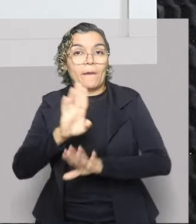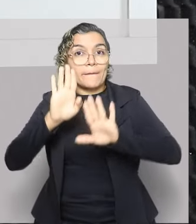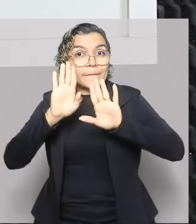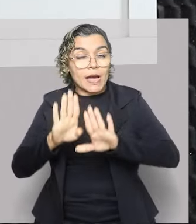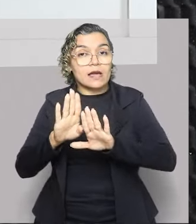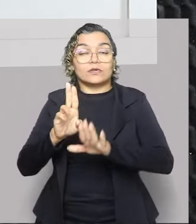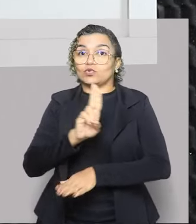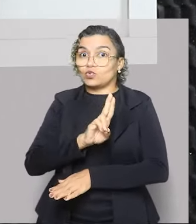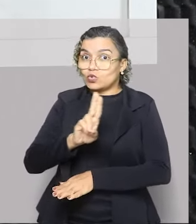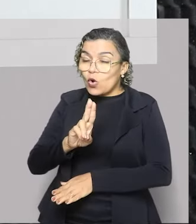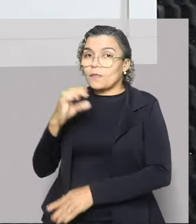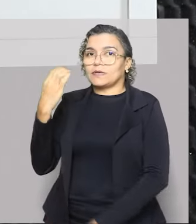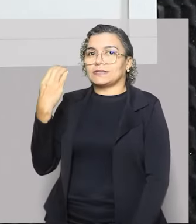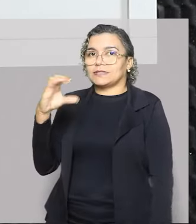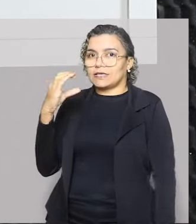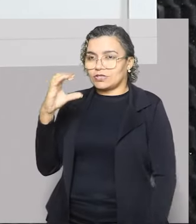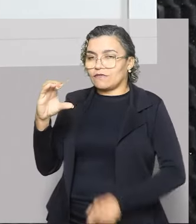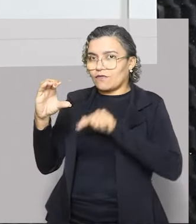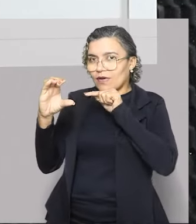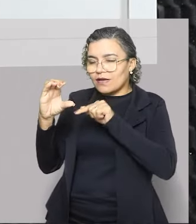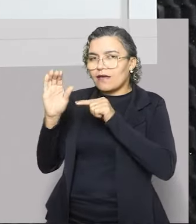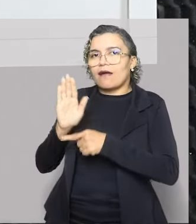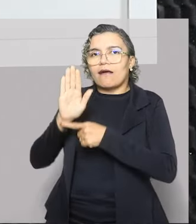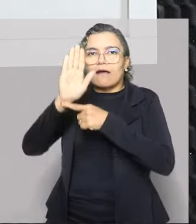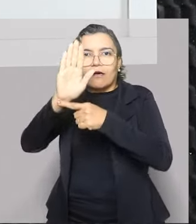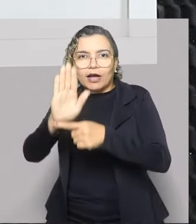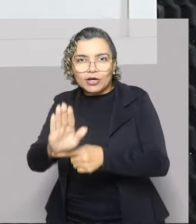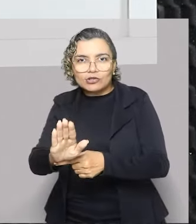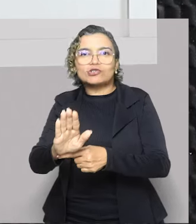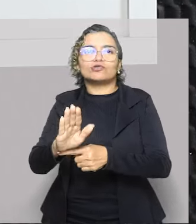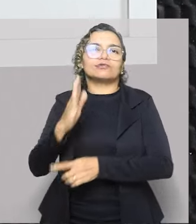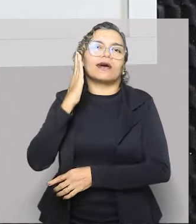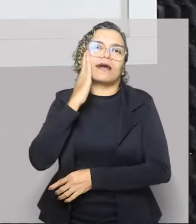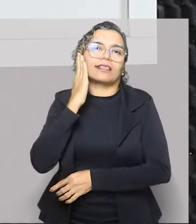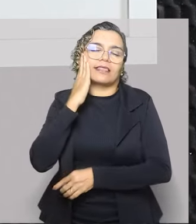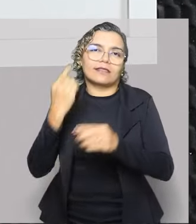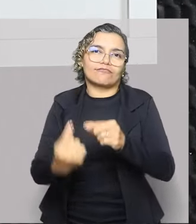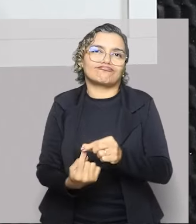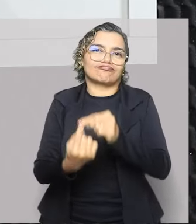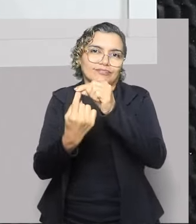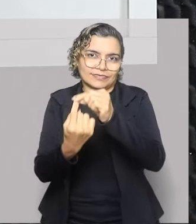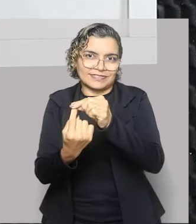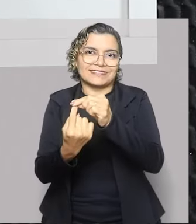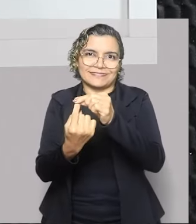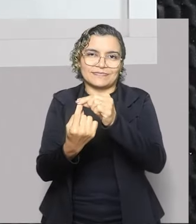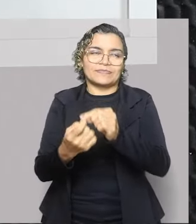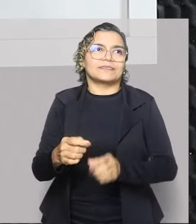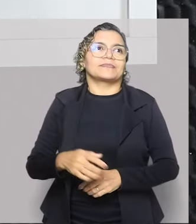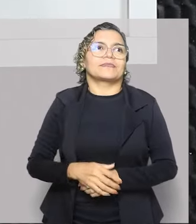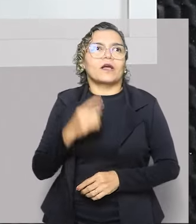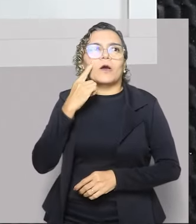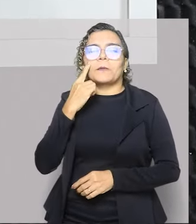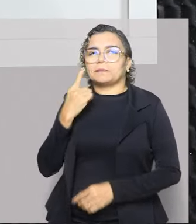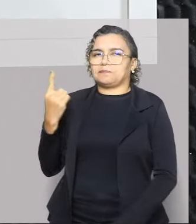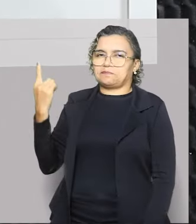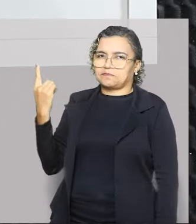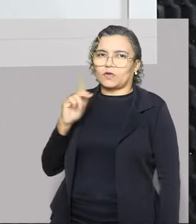ele vem para tentar universalizar né ali pra gente Esse conhecimento Tá certo homosapiens Sapiens